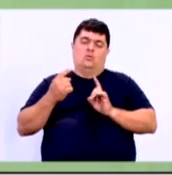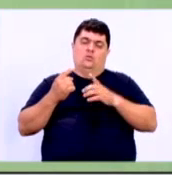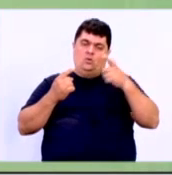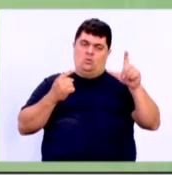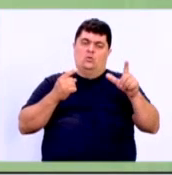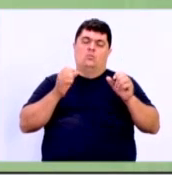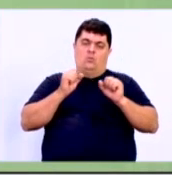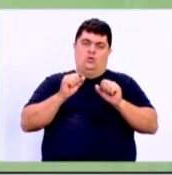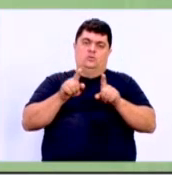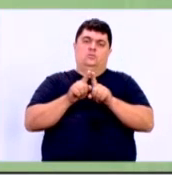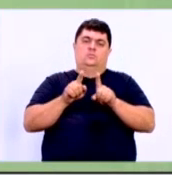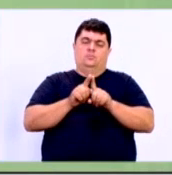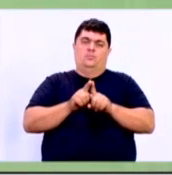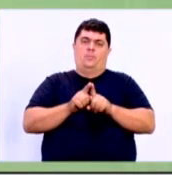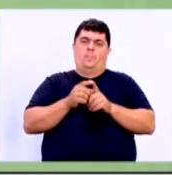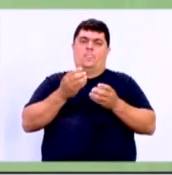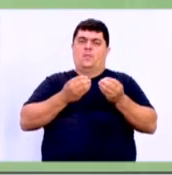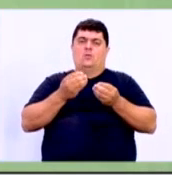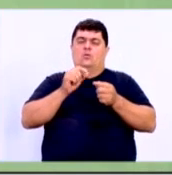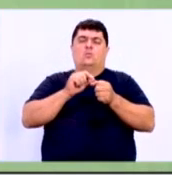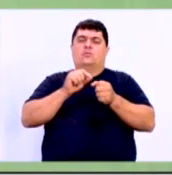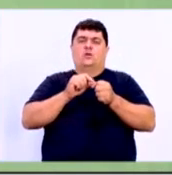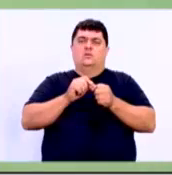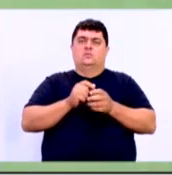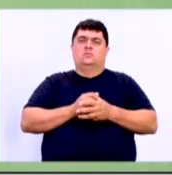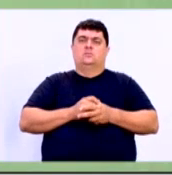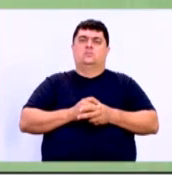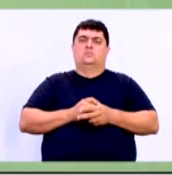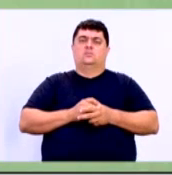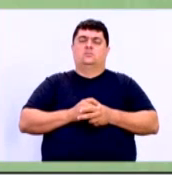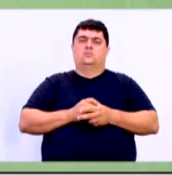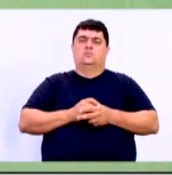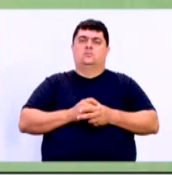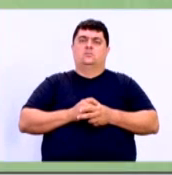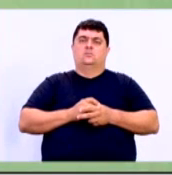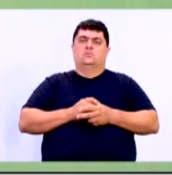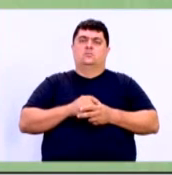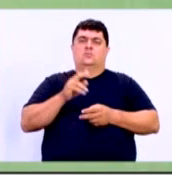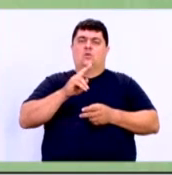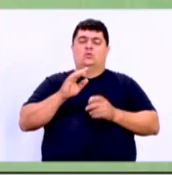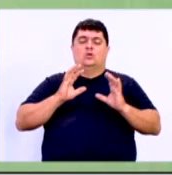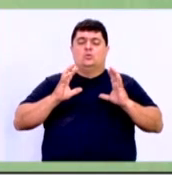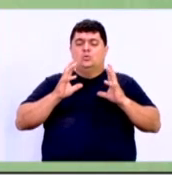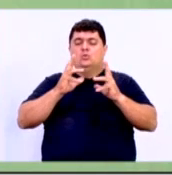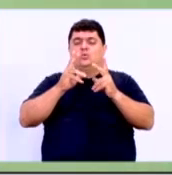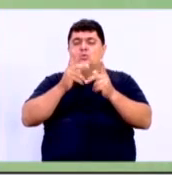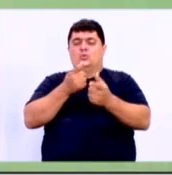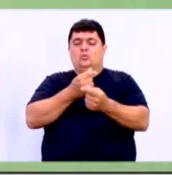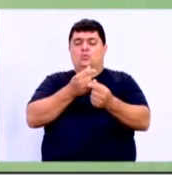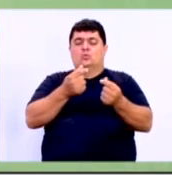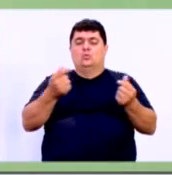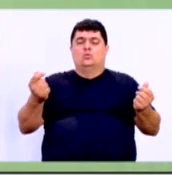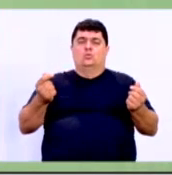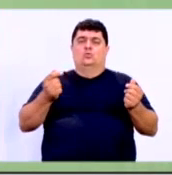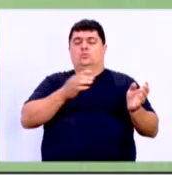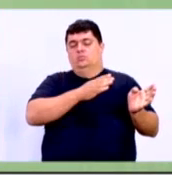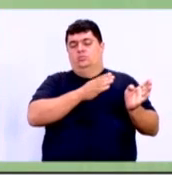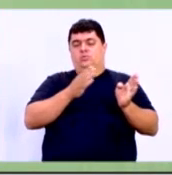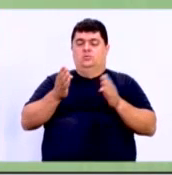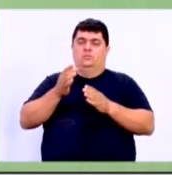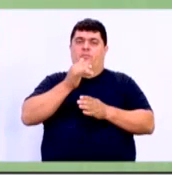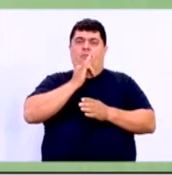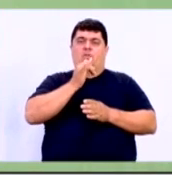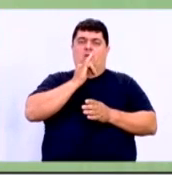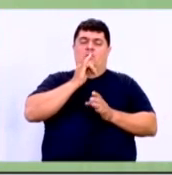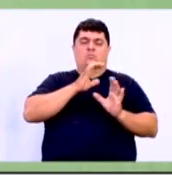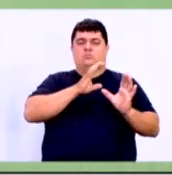mas esse pode. Tá, e como que eu faço esse método? Eu vou utilizar o quê? Todos os custos do período. Então eu vou pegar